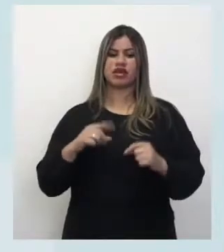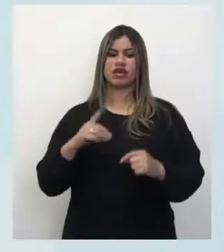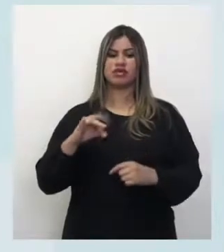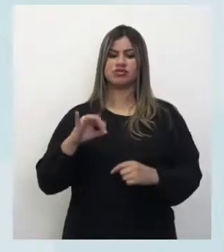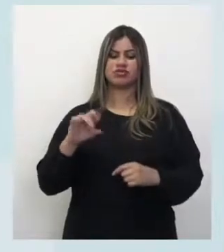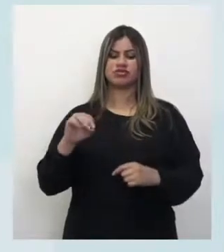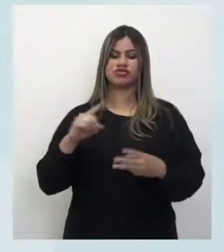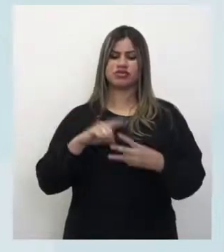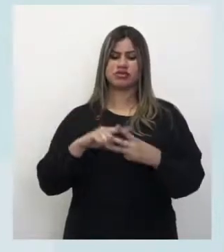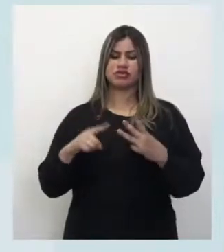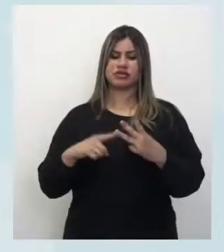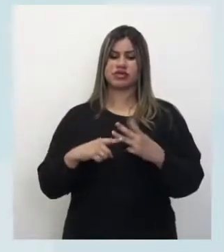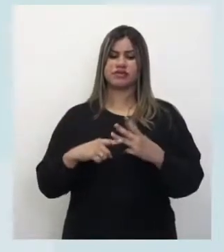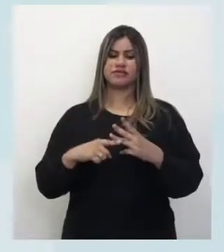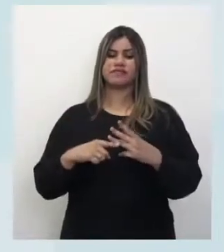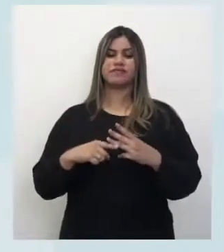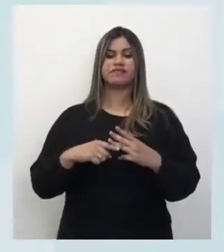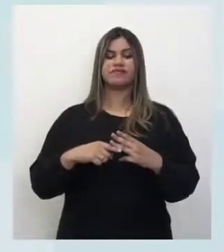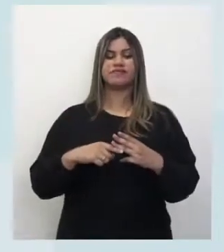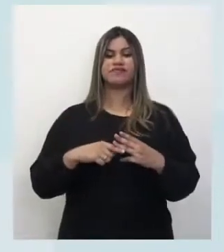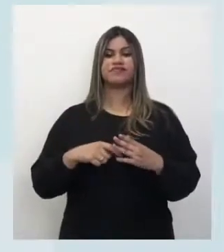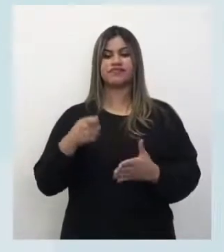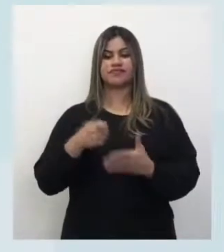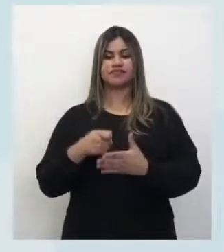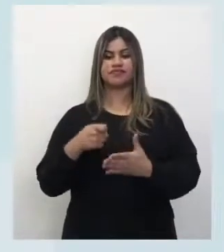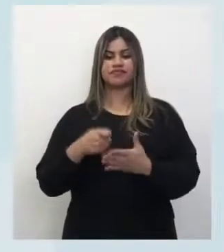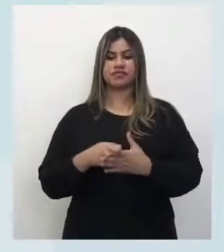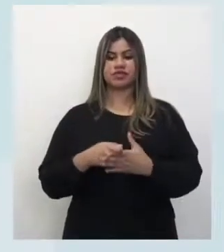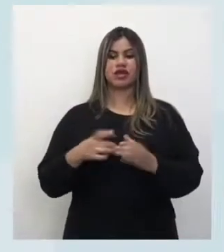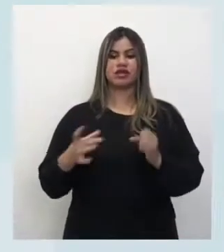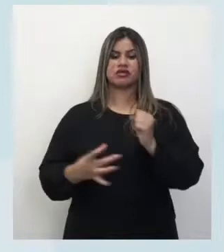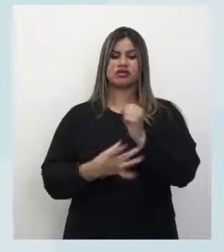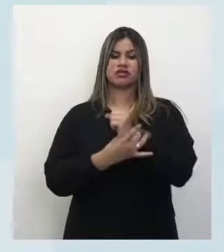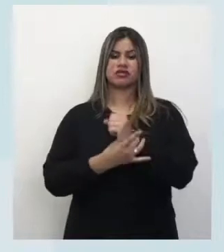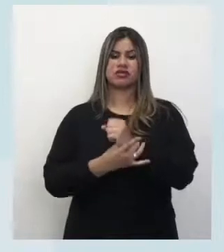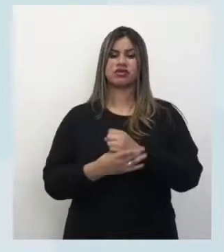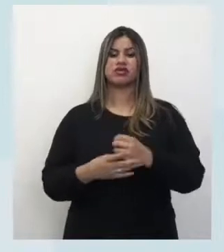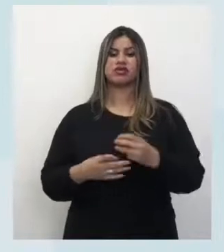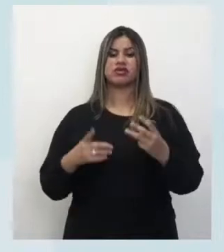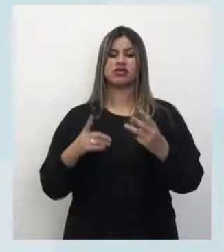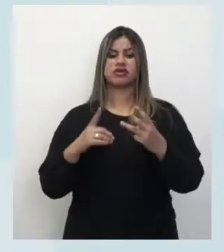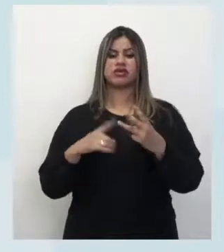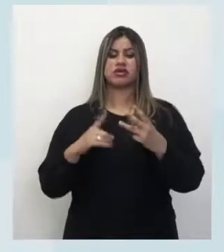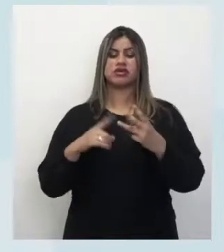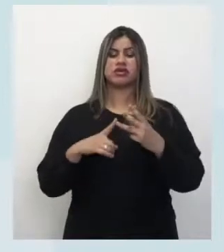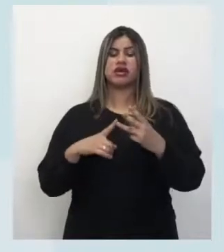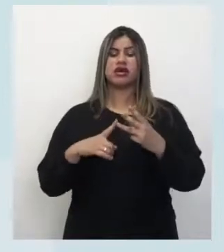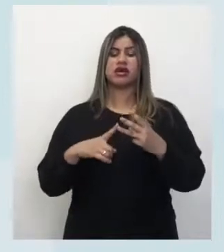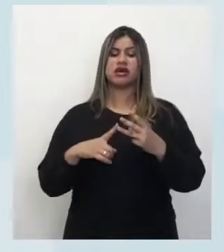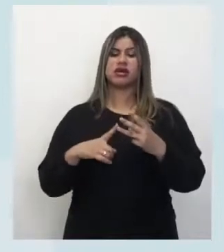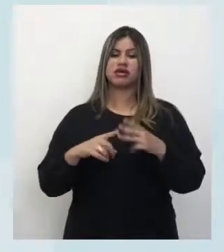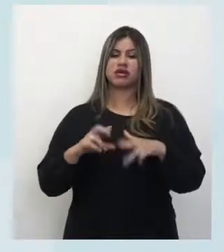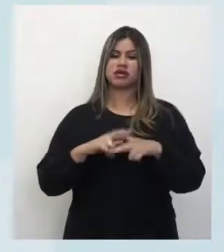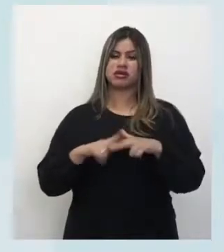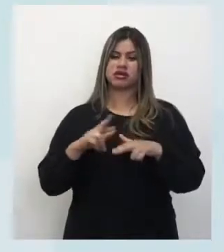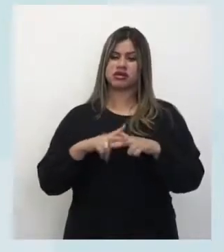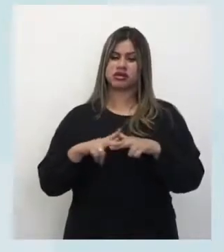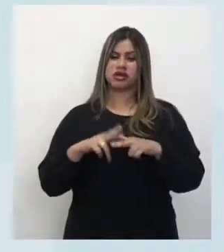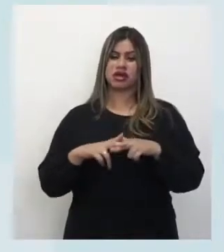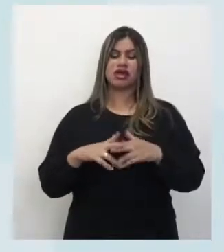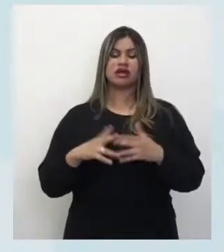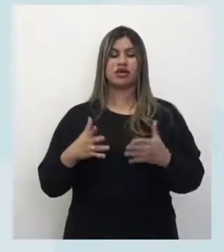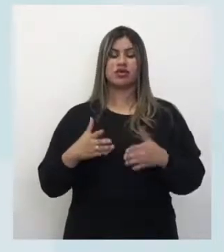são 3. A disciplina, a segurança e a sexualidade. Pela disciplina, eu adestro o corpo, gente. A